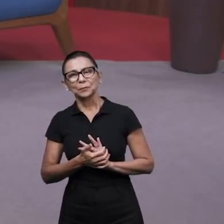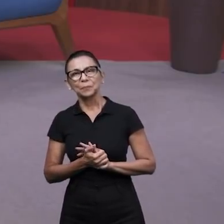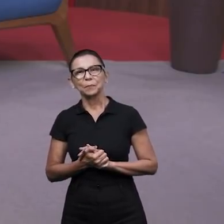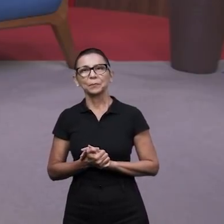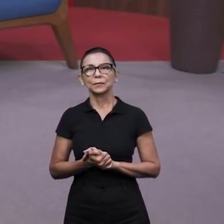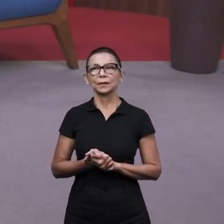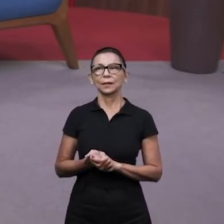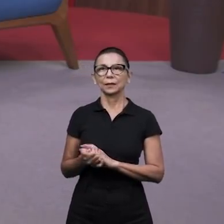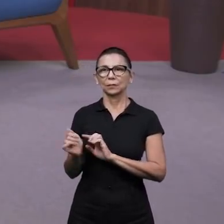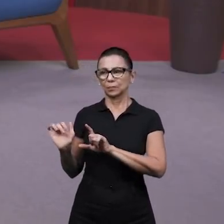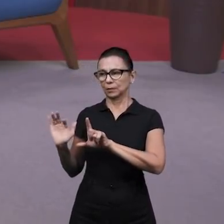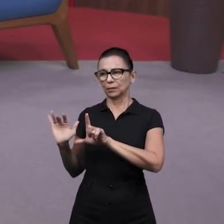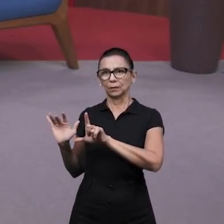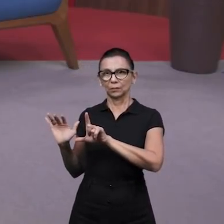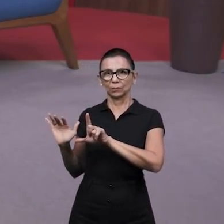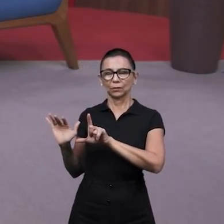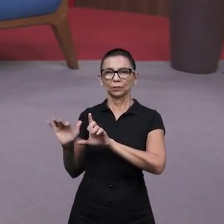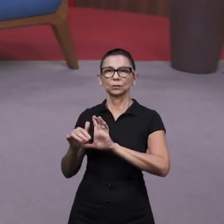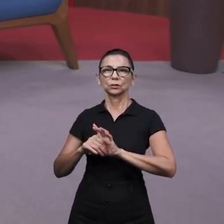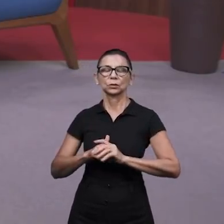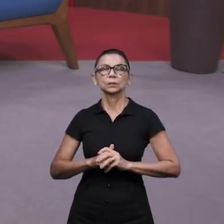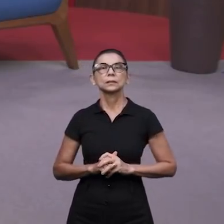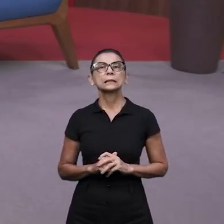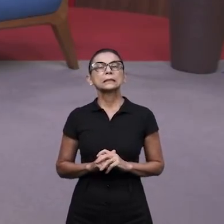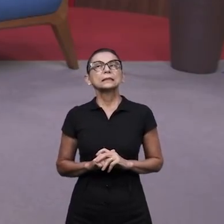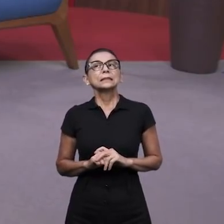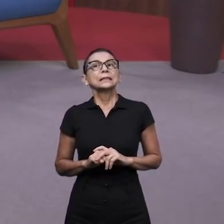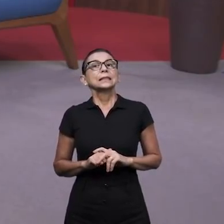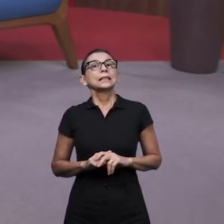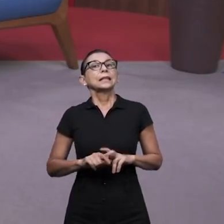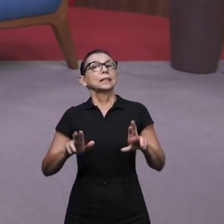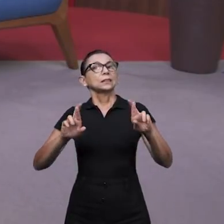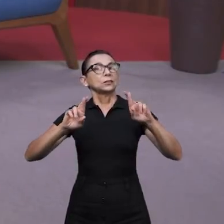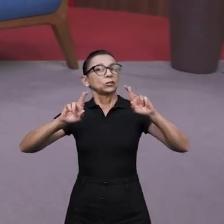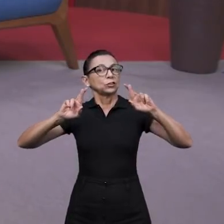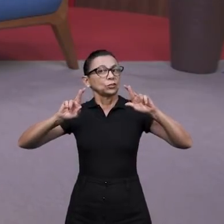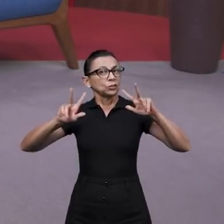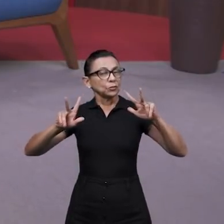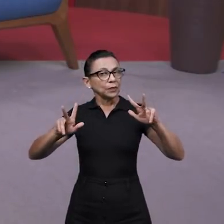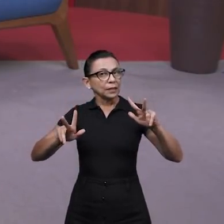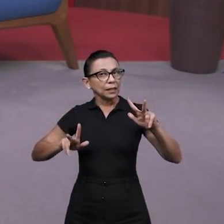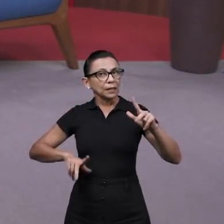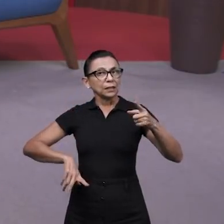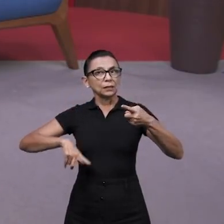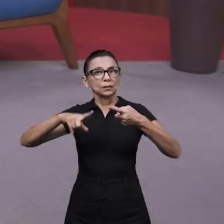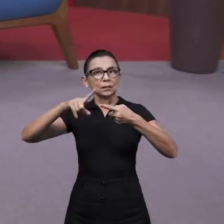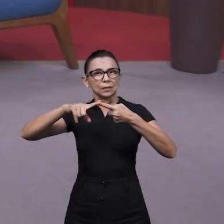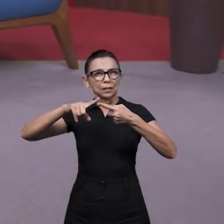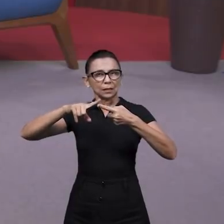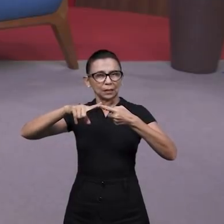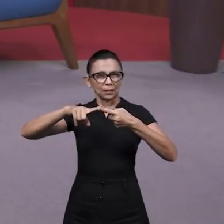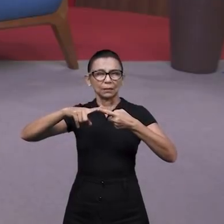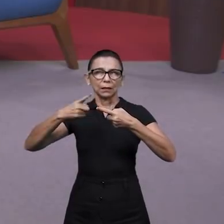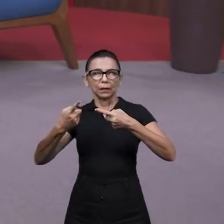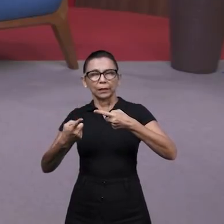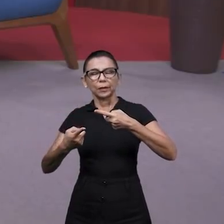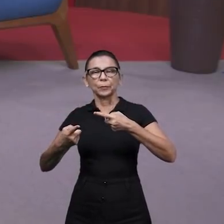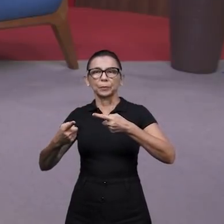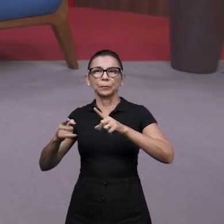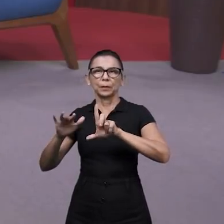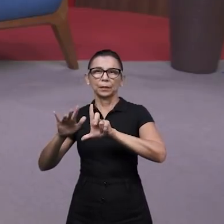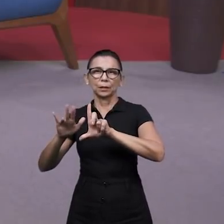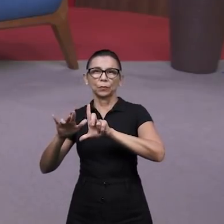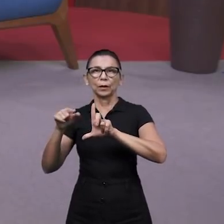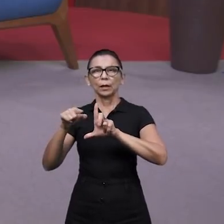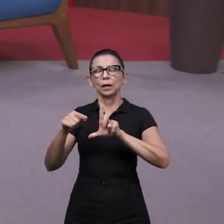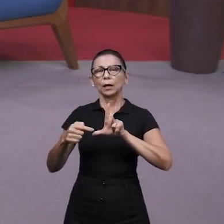QR Code que está aparecendo aí na tela, que é diferente daquele primeiro. Aquele primeiro é para você falar um pouco sobre a